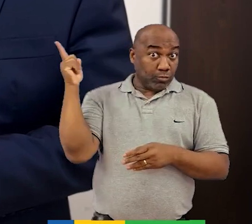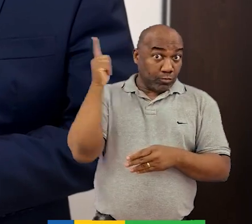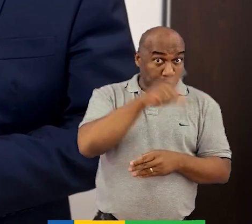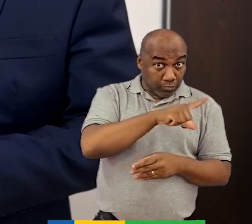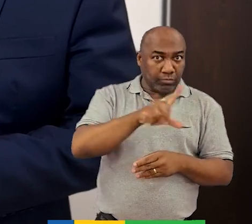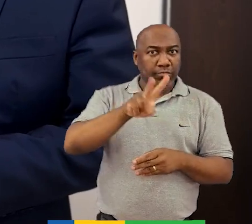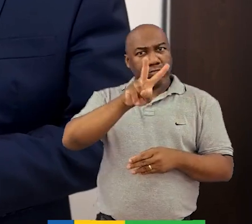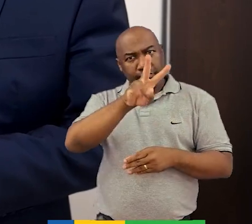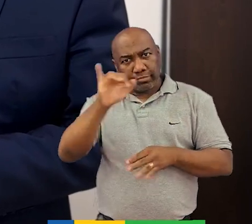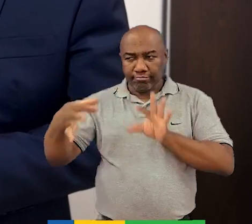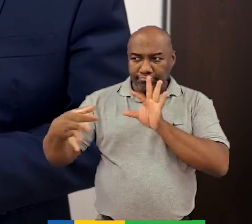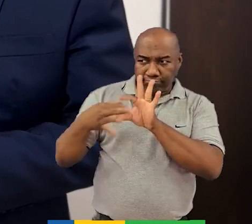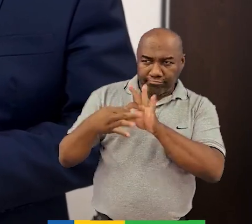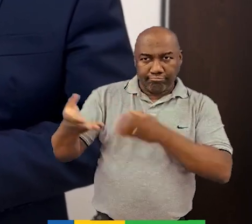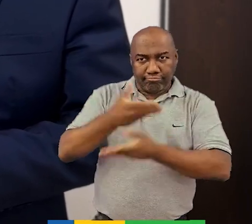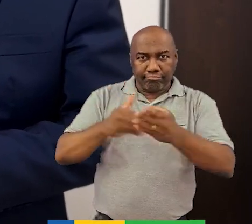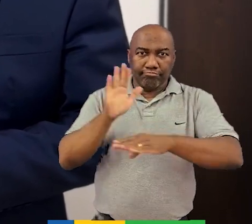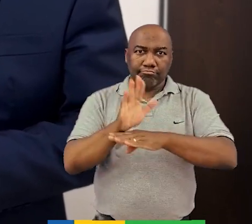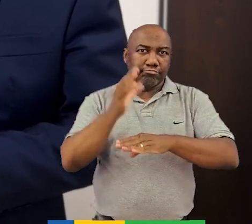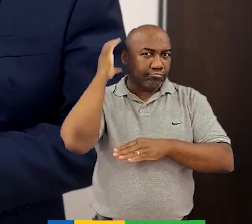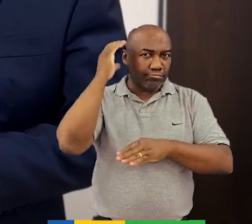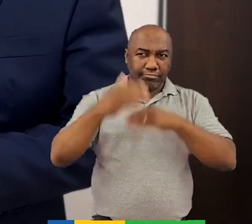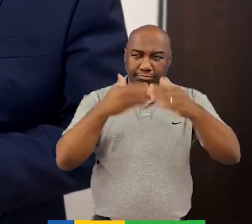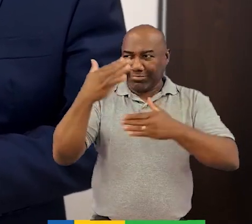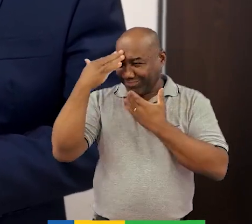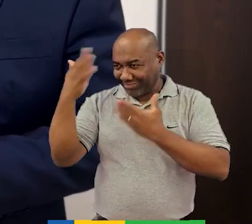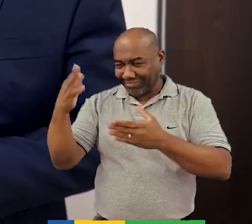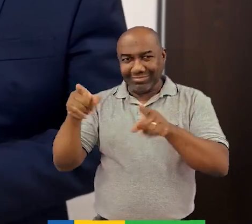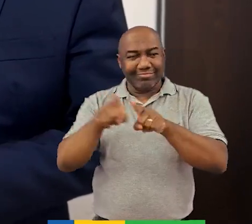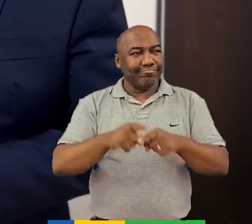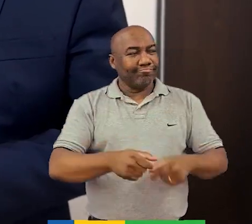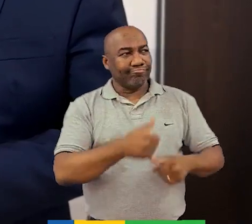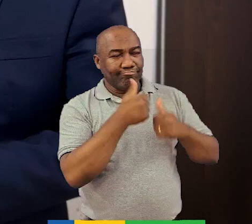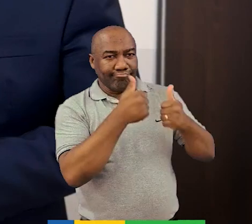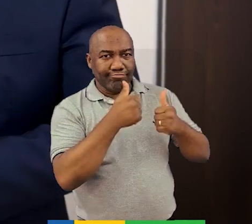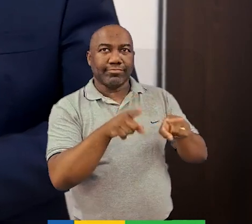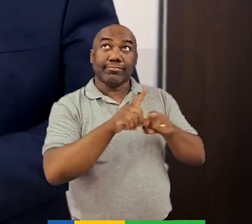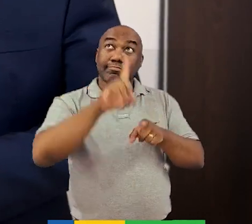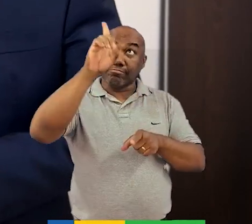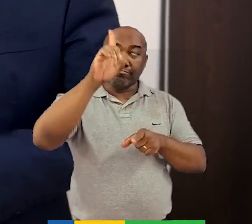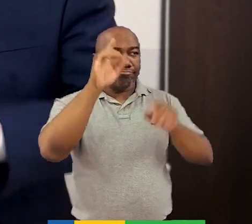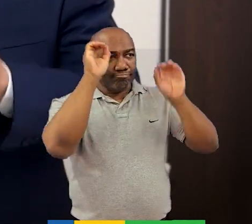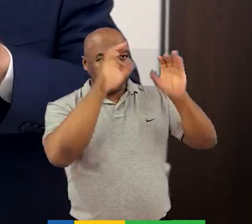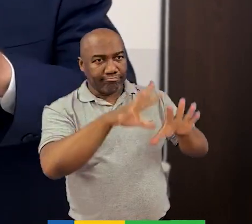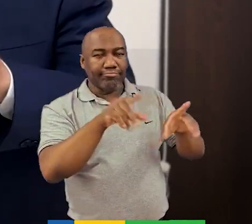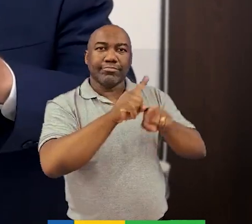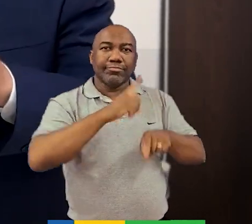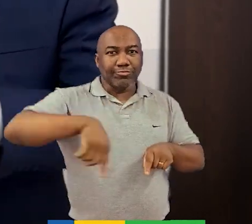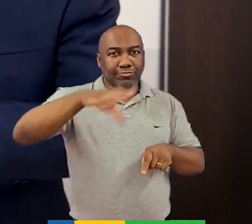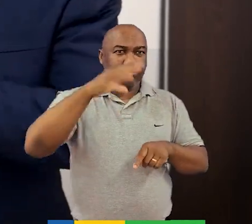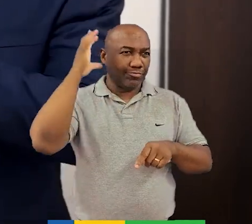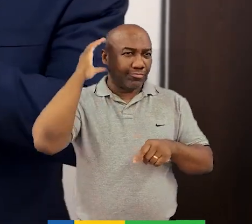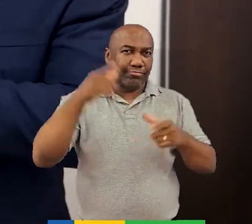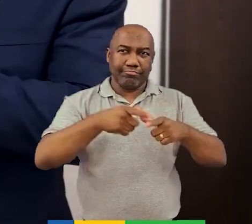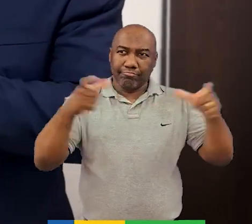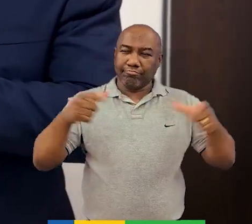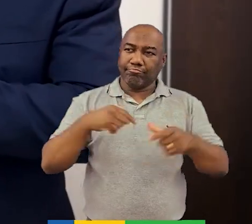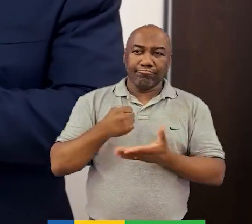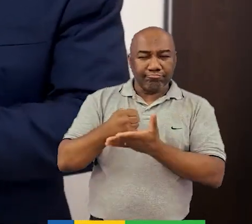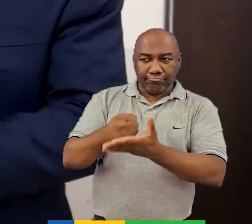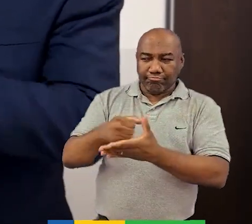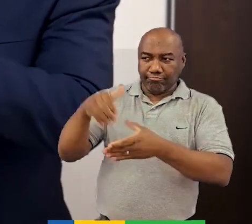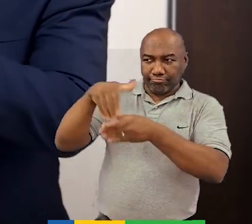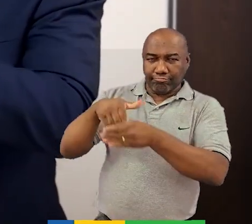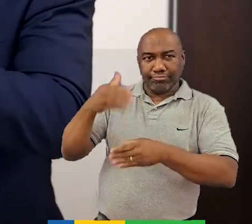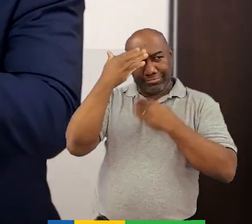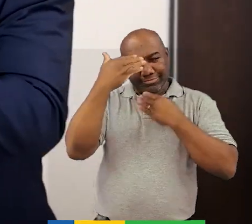mas chegando à prefeitura, a gente vai trabalhar junto para desenvolver Cuiabá. Muito obrigado. Que seja feita a vontade de Deus e da maioria dos